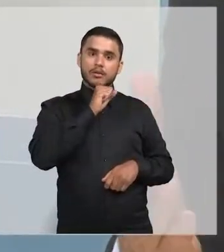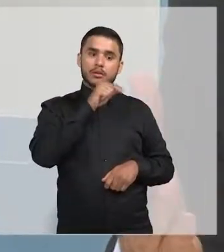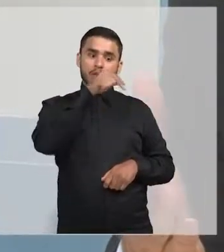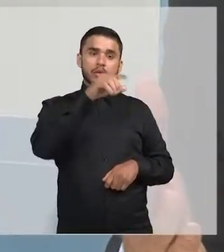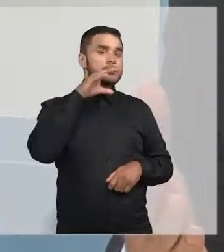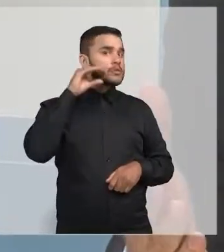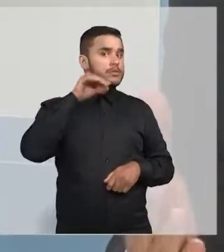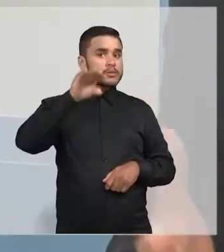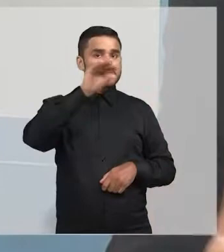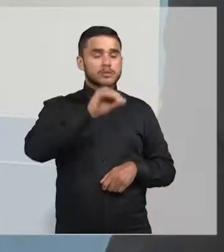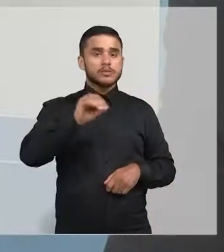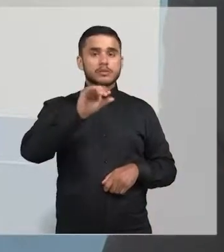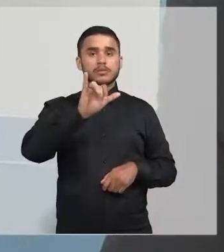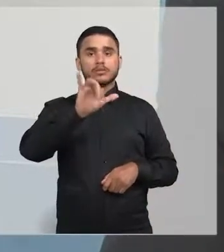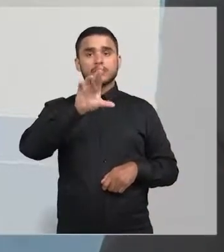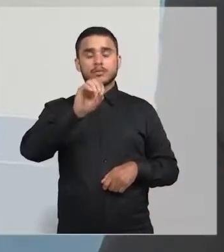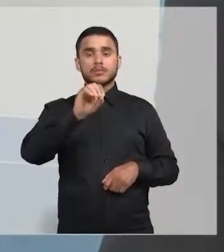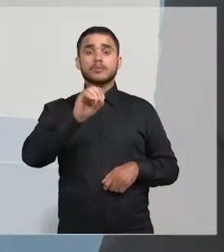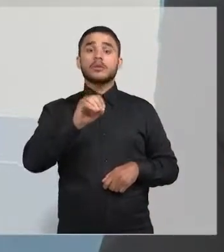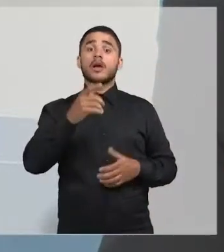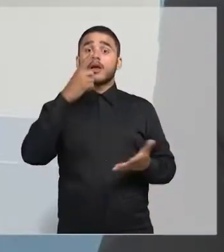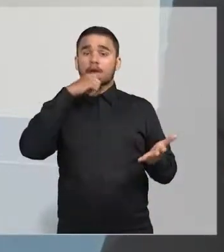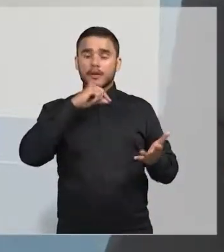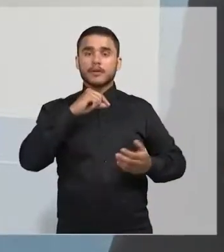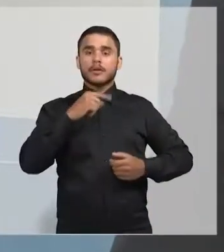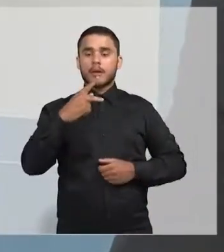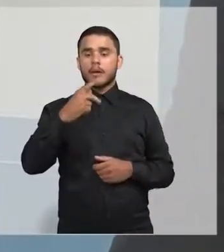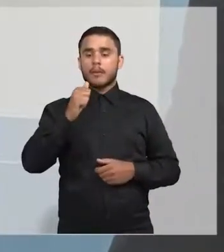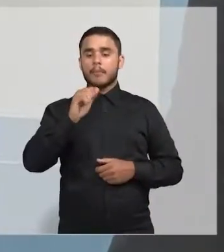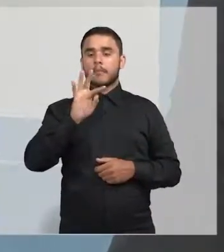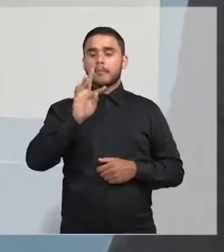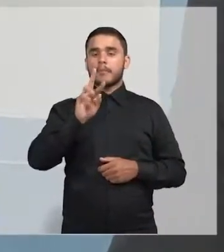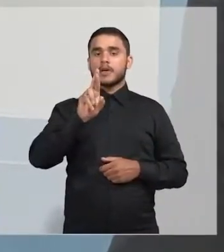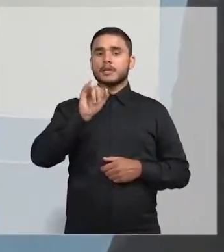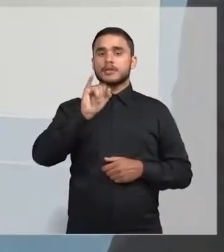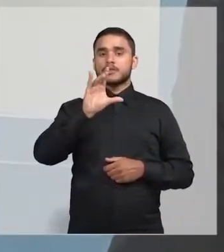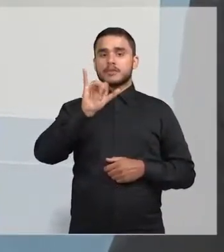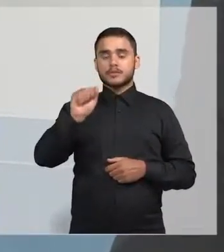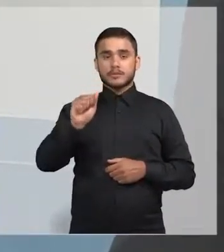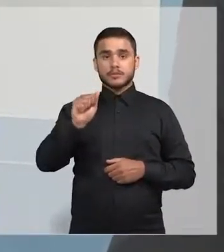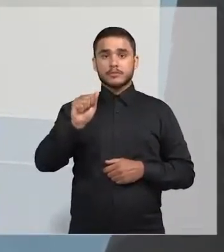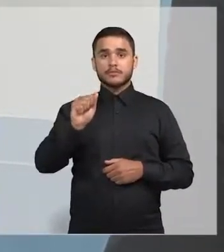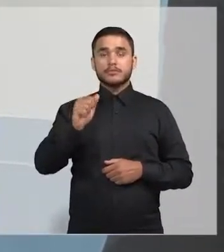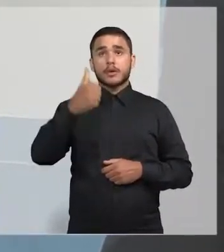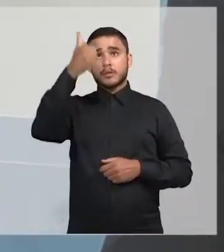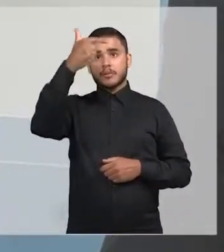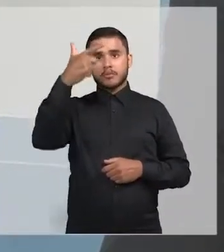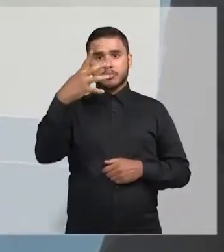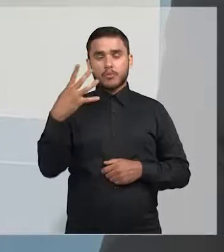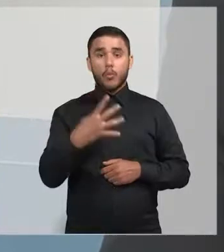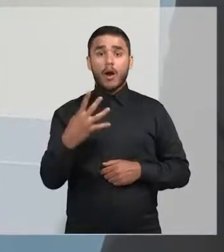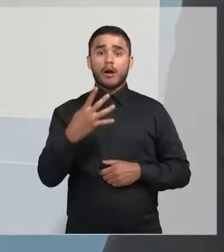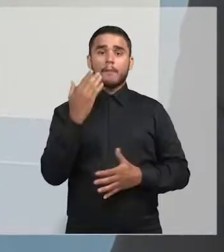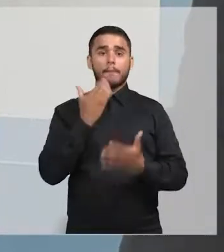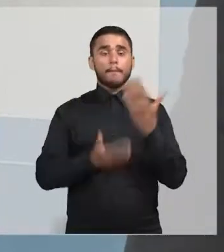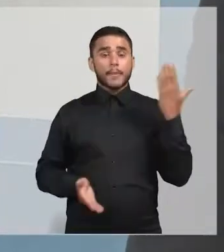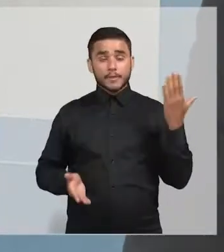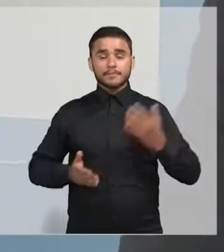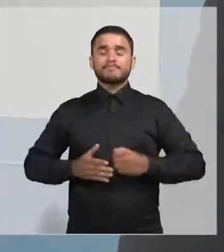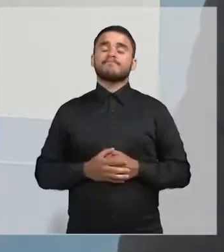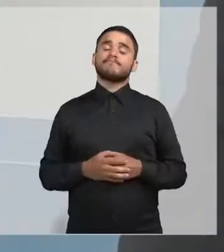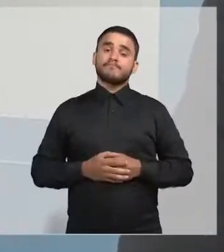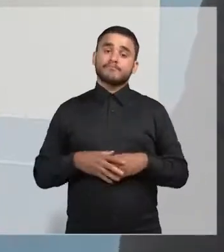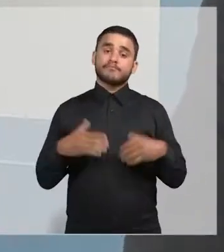do Ciro Gomes. A Patrícia terminou em terceiro ou foi quarto lugar, Luiz? Quarto lugar. Quarto lugar. Quando ele